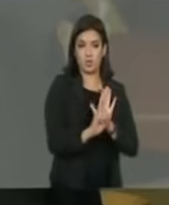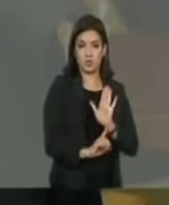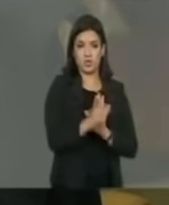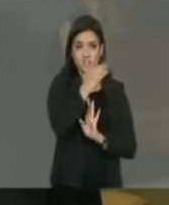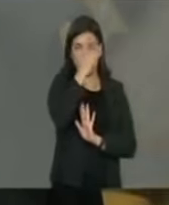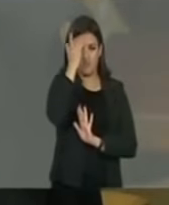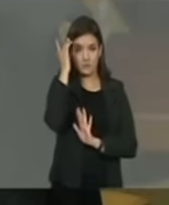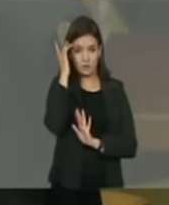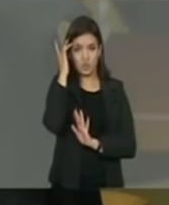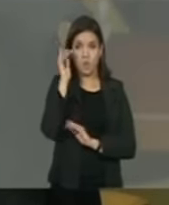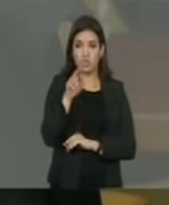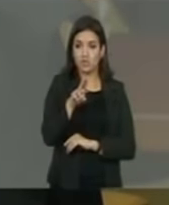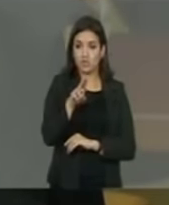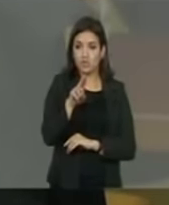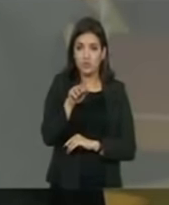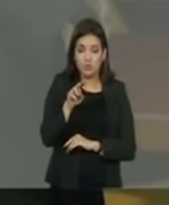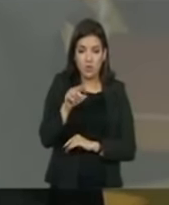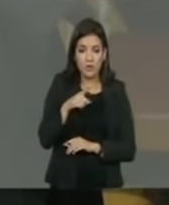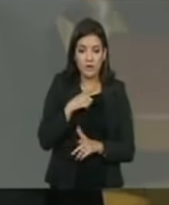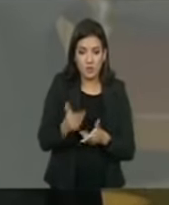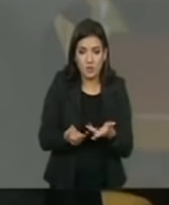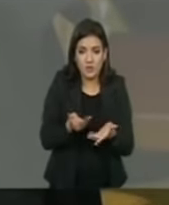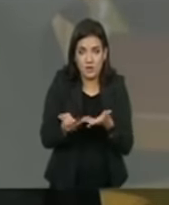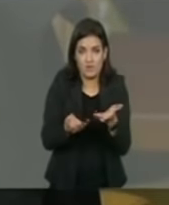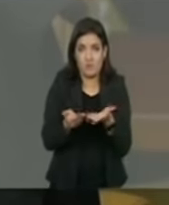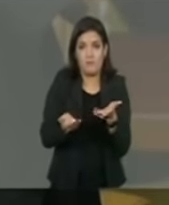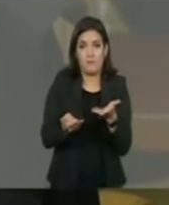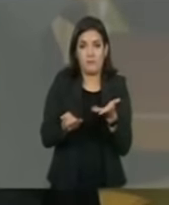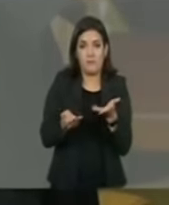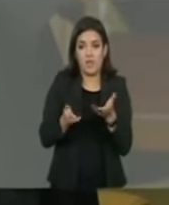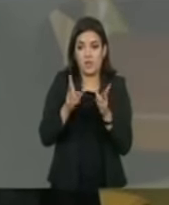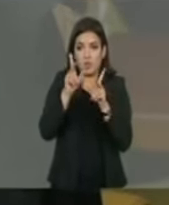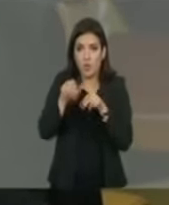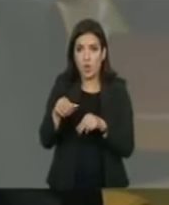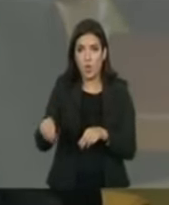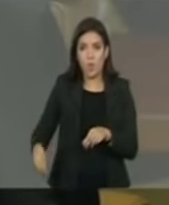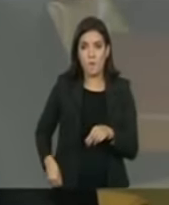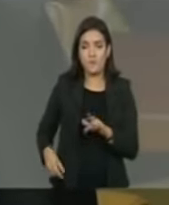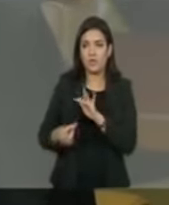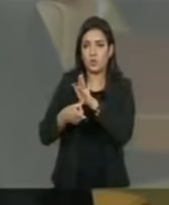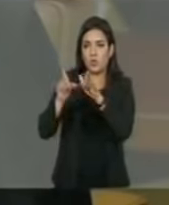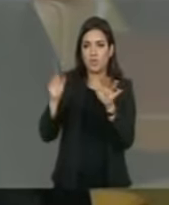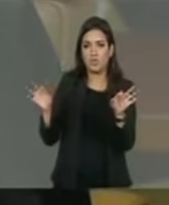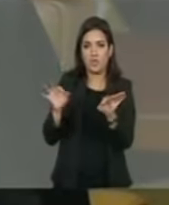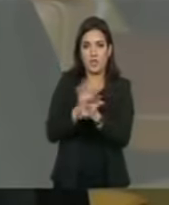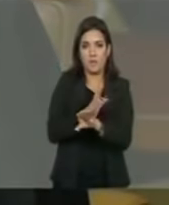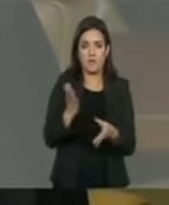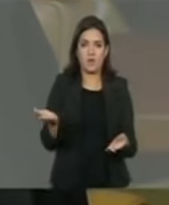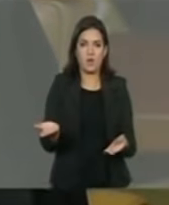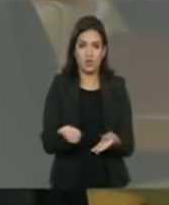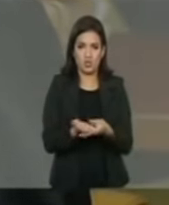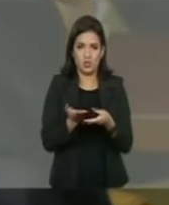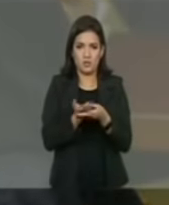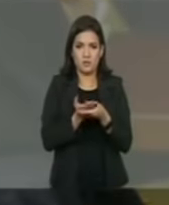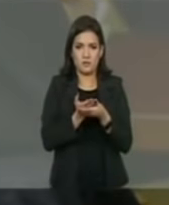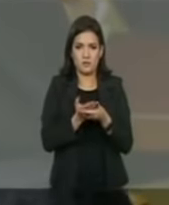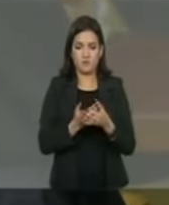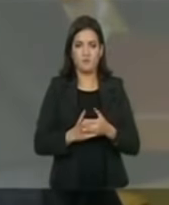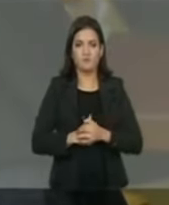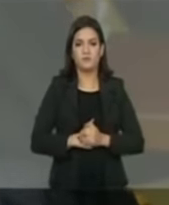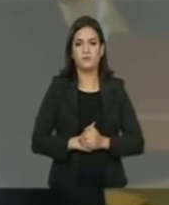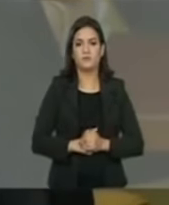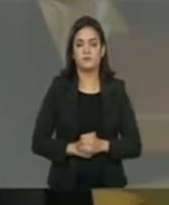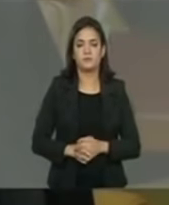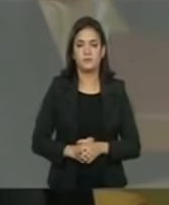jamais ser tratado pelo poder público como se culpado fosse enquanto não transitar em julgado de sentença penal condenatória